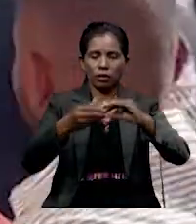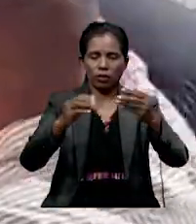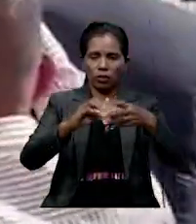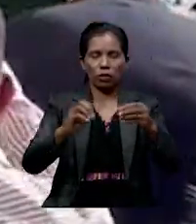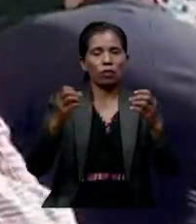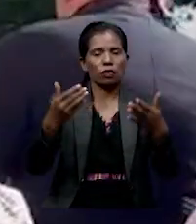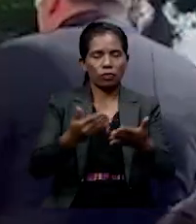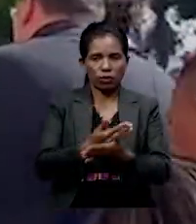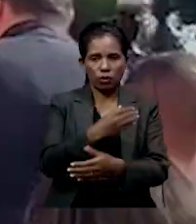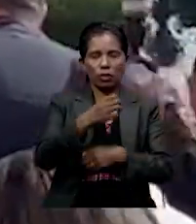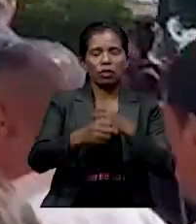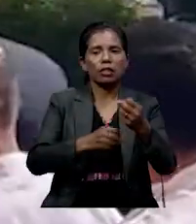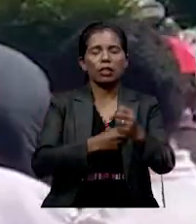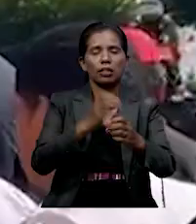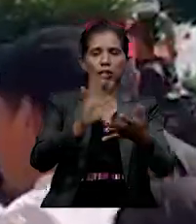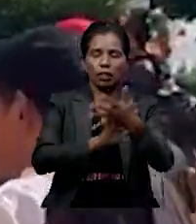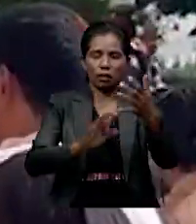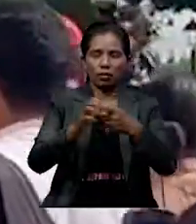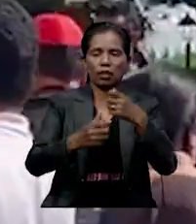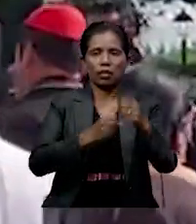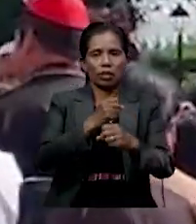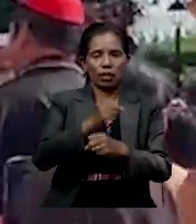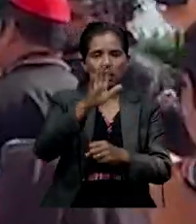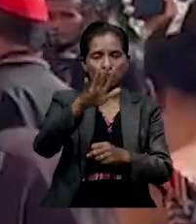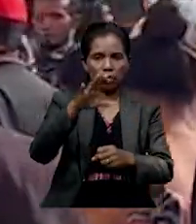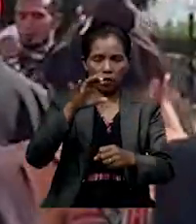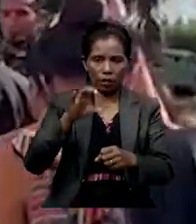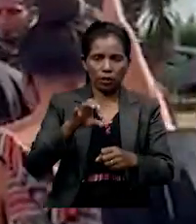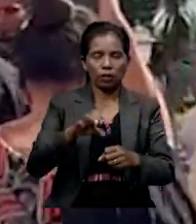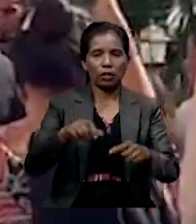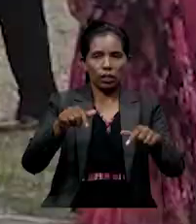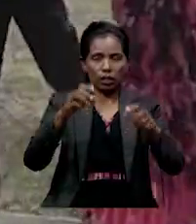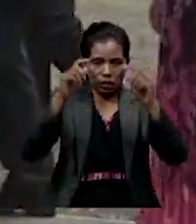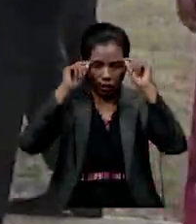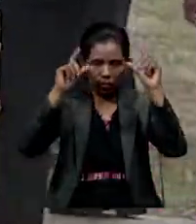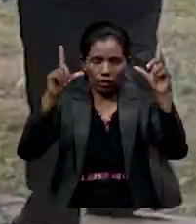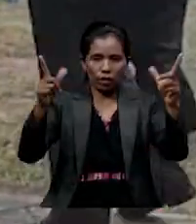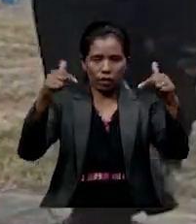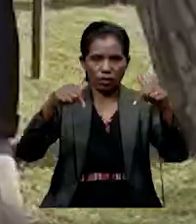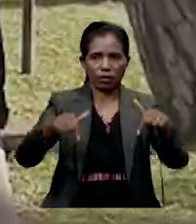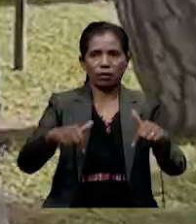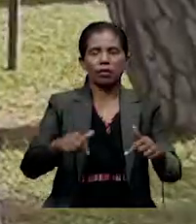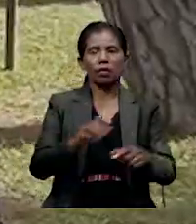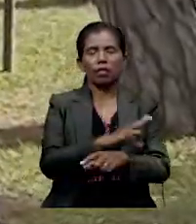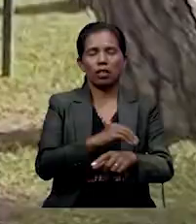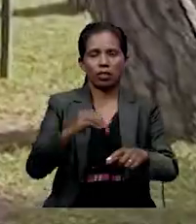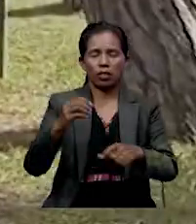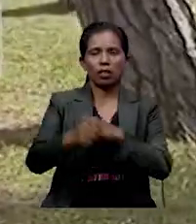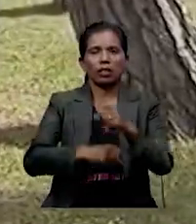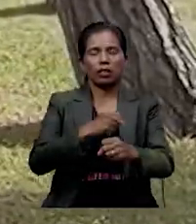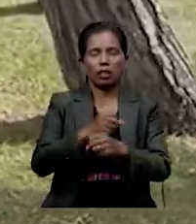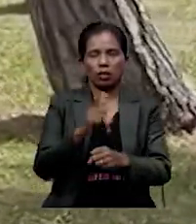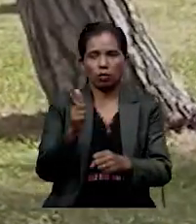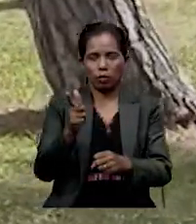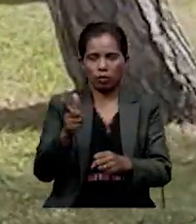lima evangelização na Igreja Católica tamba Timor-Leste, no Nudermos, prêmio ba celebração tinan Ruanulu restauração independência